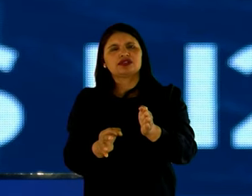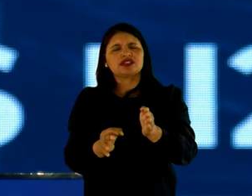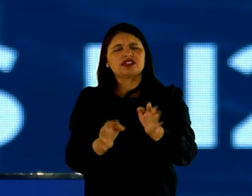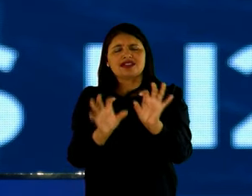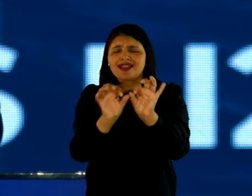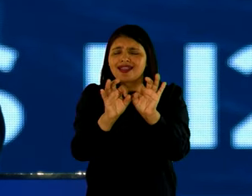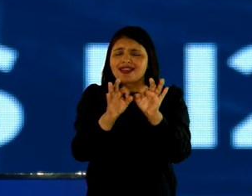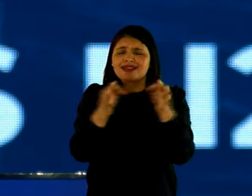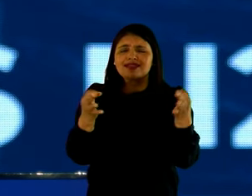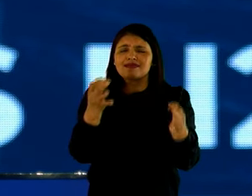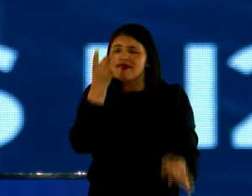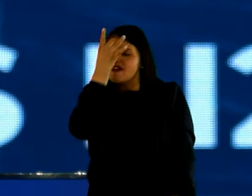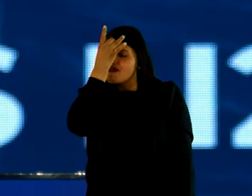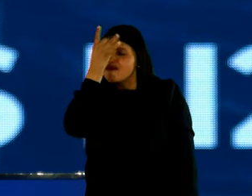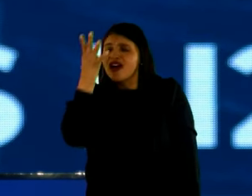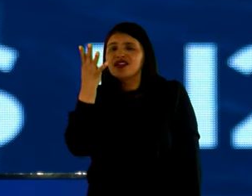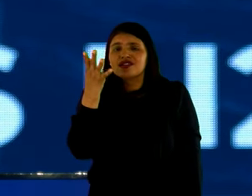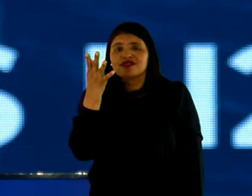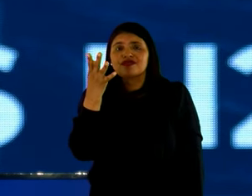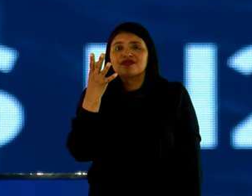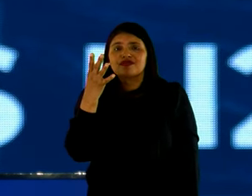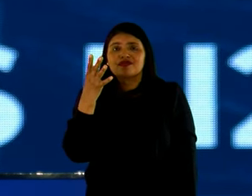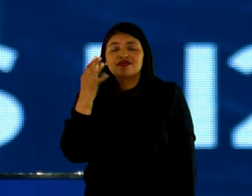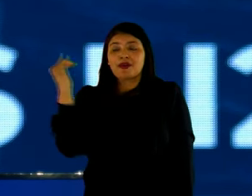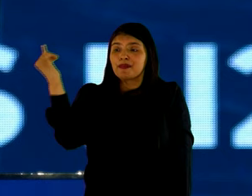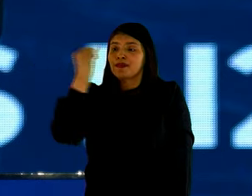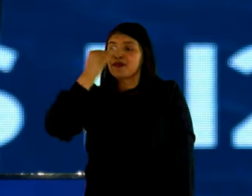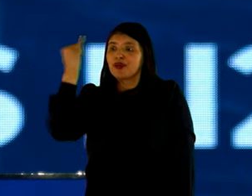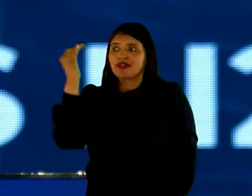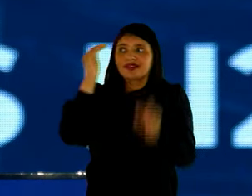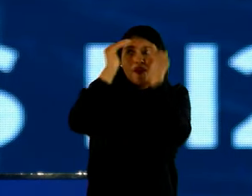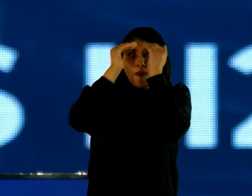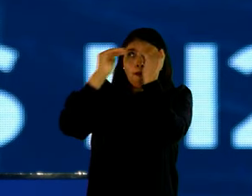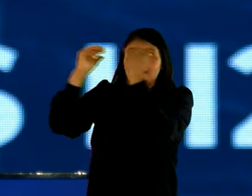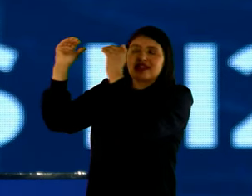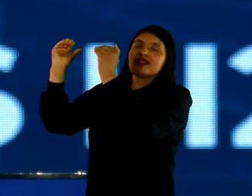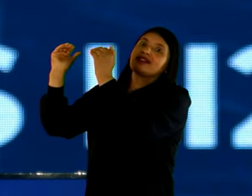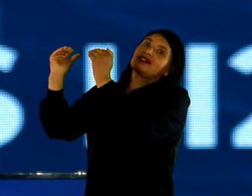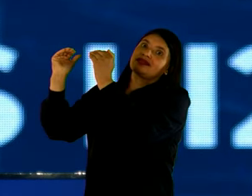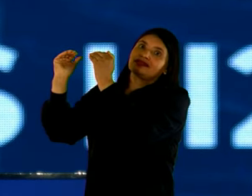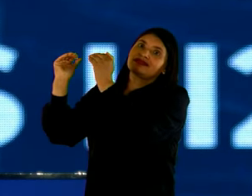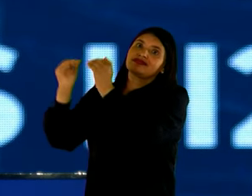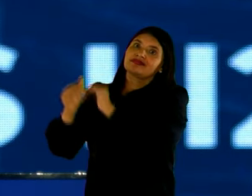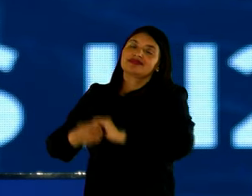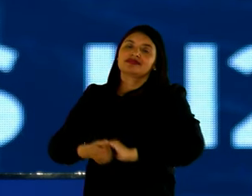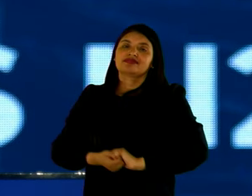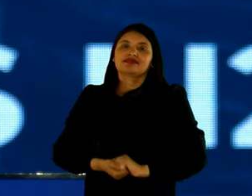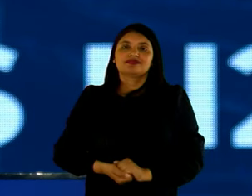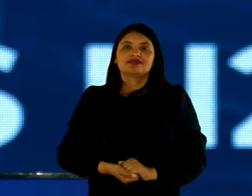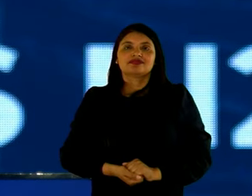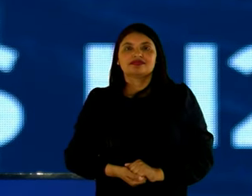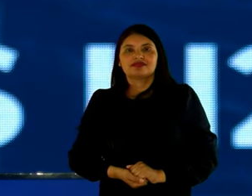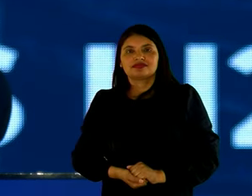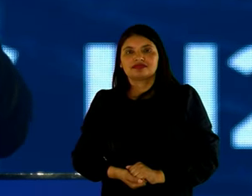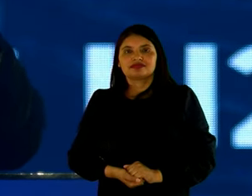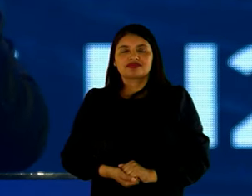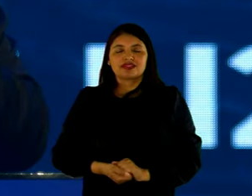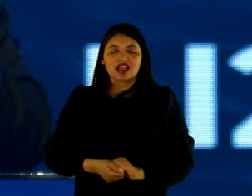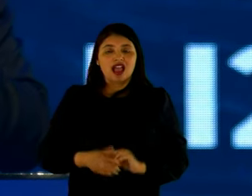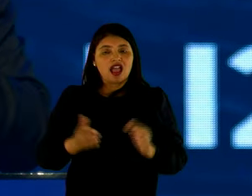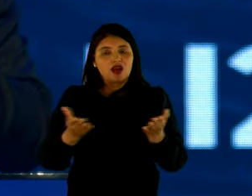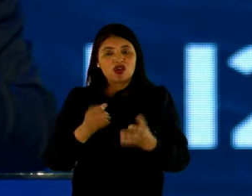simples. Quando nós obedecemos essa palavra, nós não vamos pagar um preço caro depois. Nós só pagamos um preço